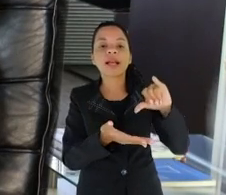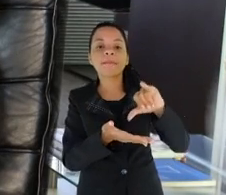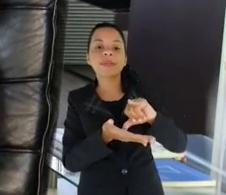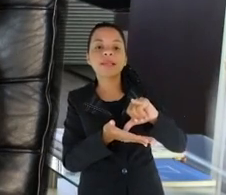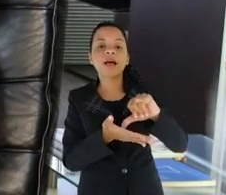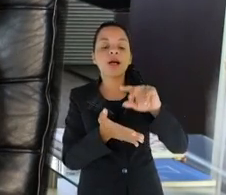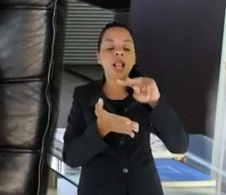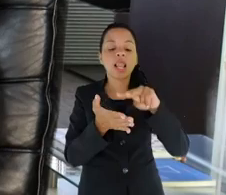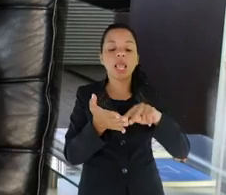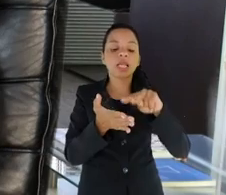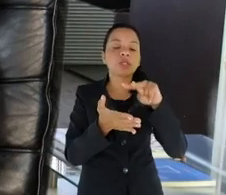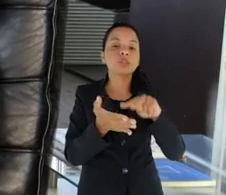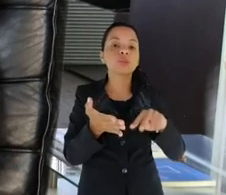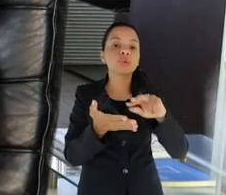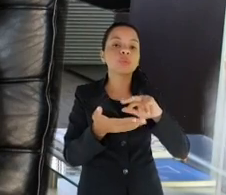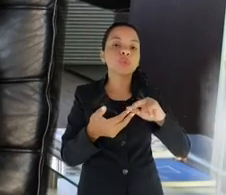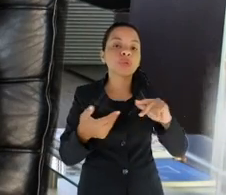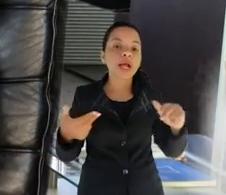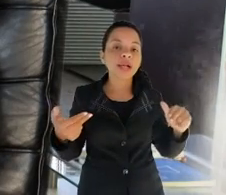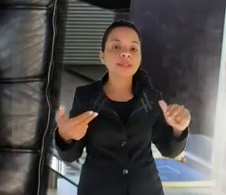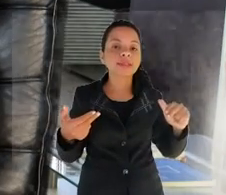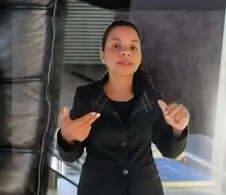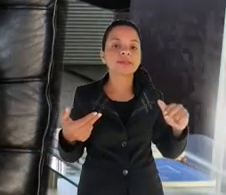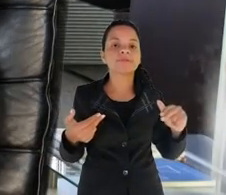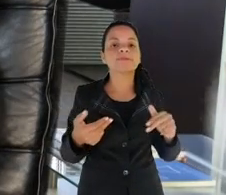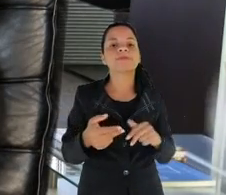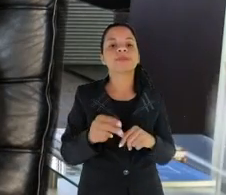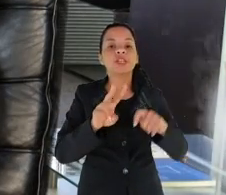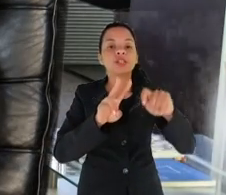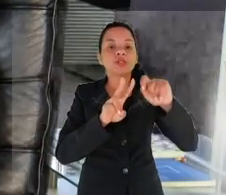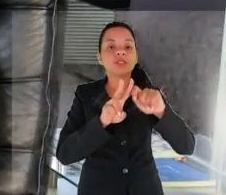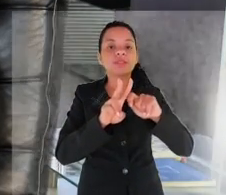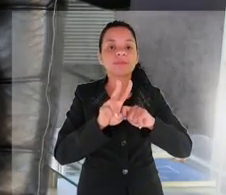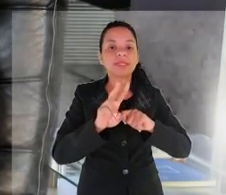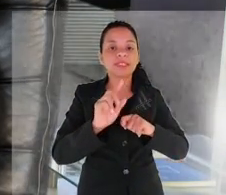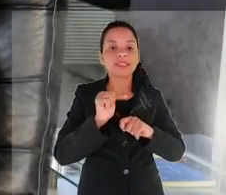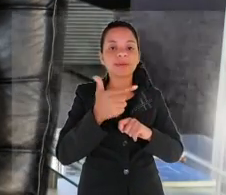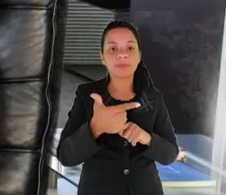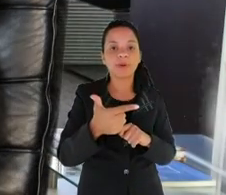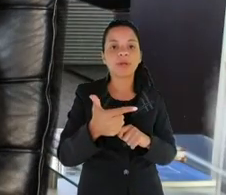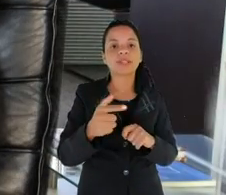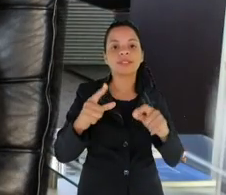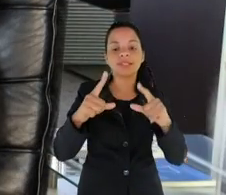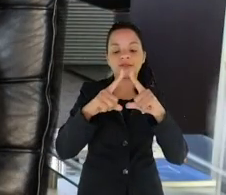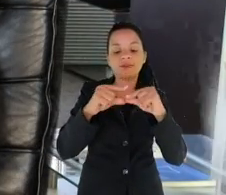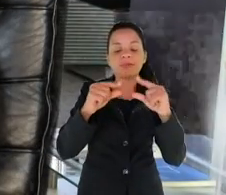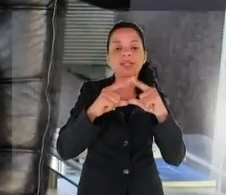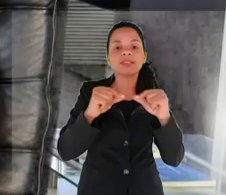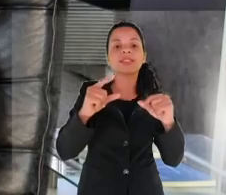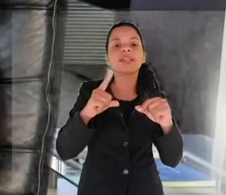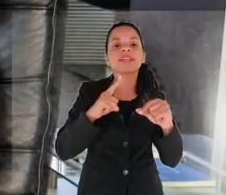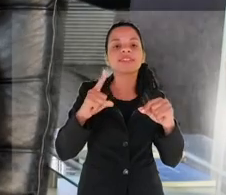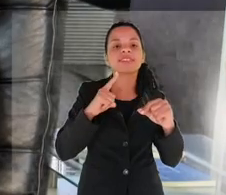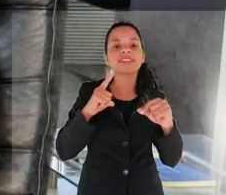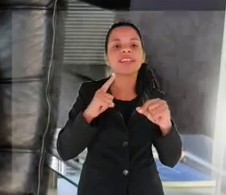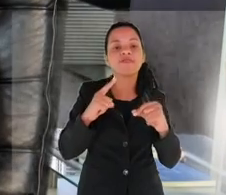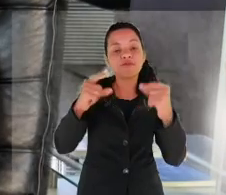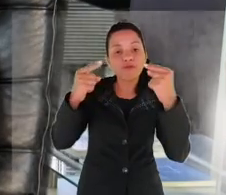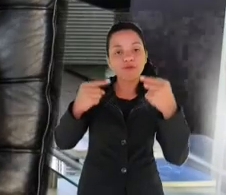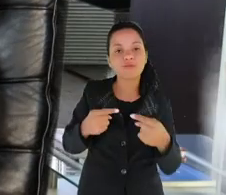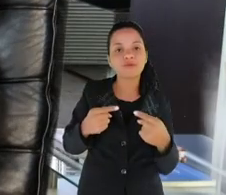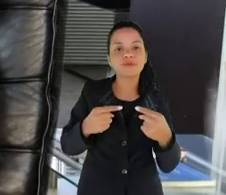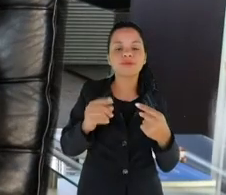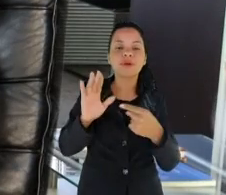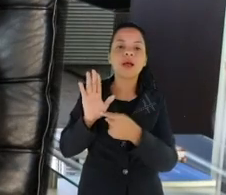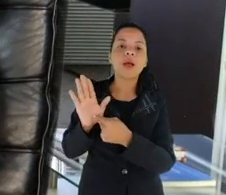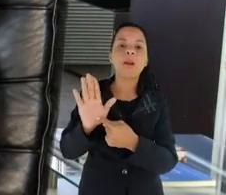meses depois, a TV Brasília lança um concurso: Demonstre o seu amor por Brasília. Eu mandei